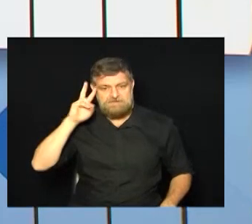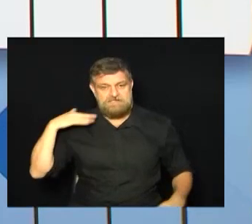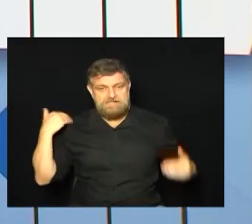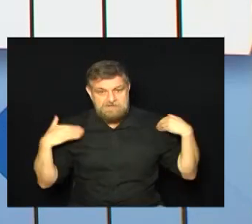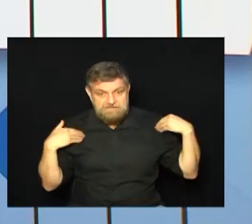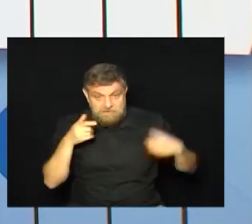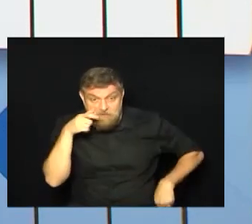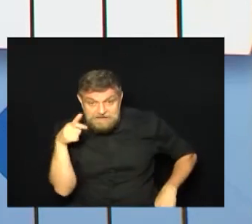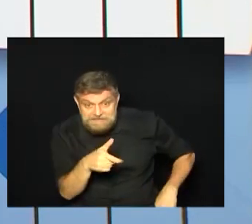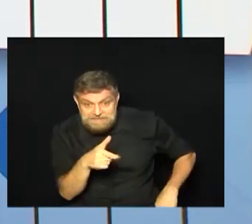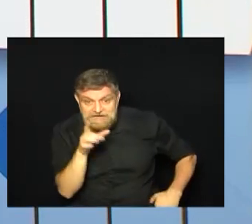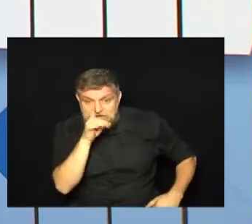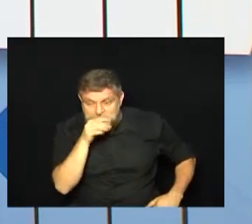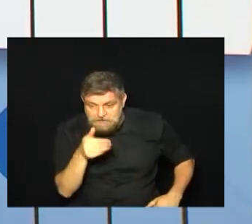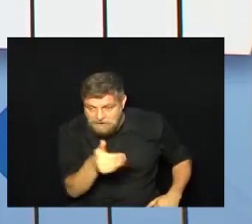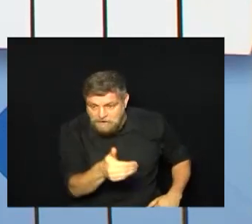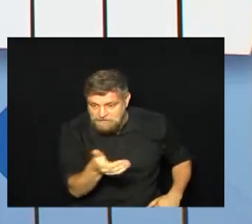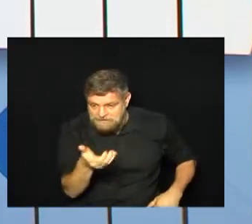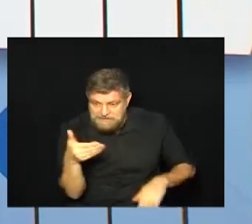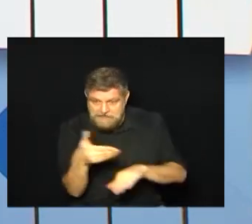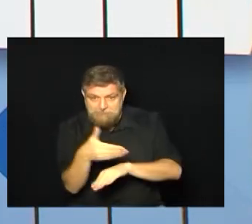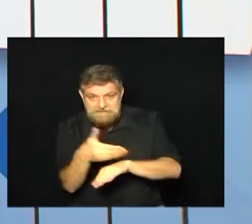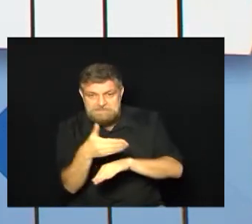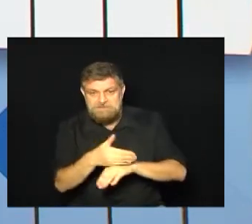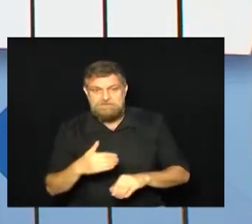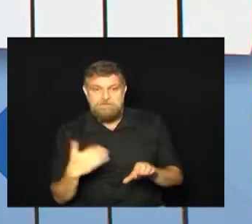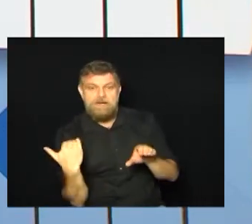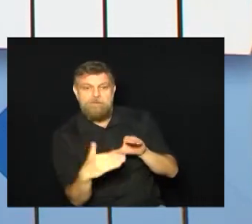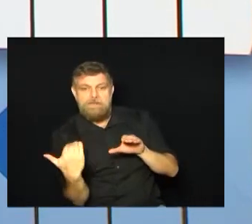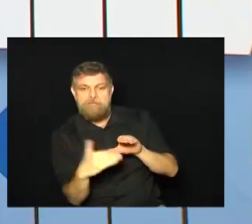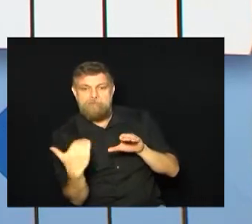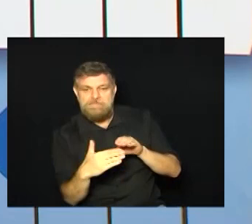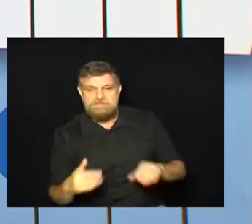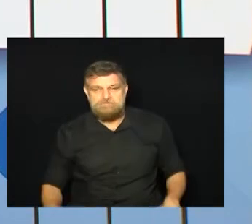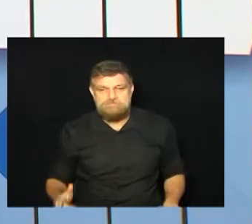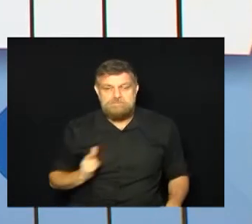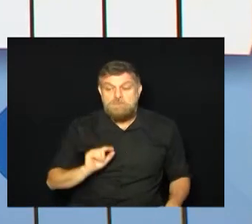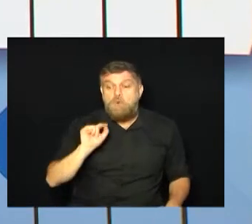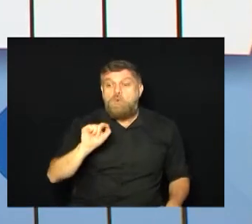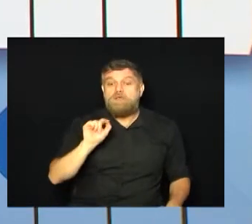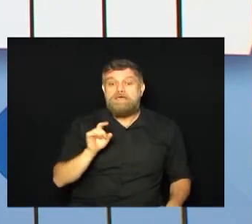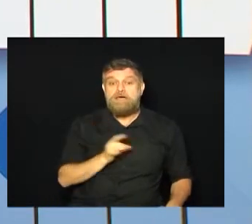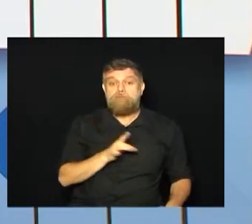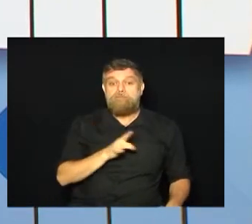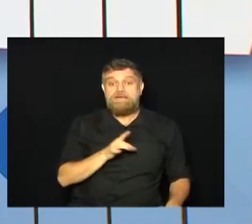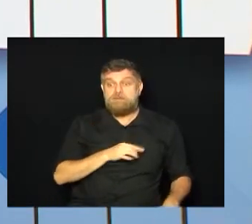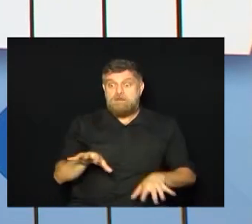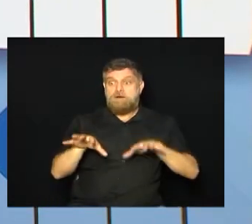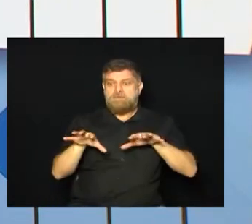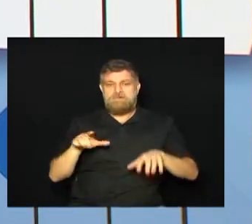Ficou interessado? Domingo quer participar? Mande um e-mail para o que te assombra, tudo junto,